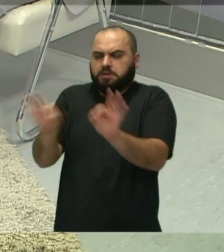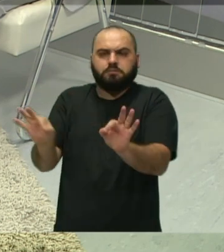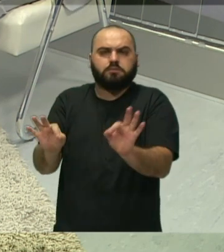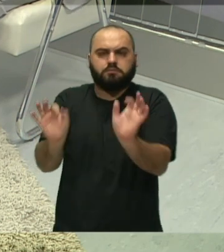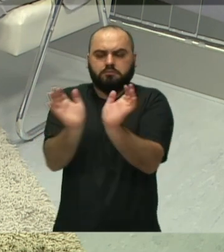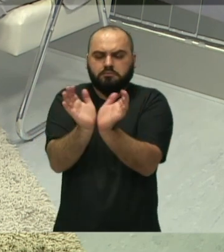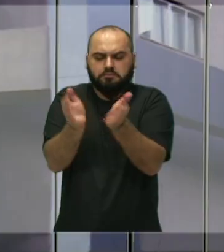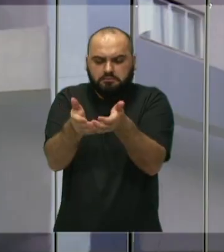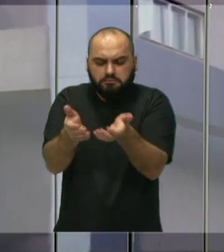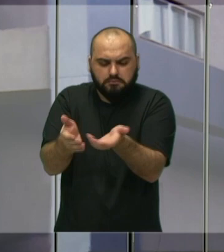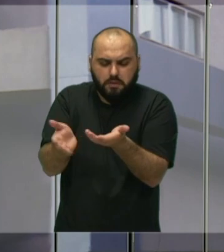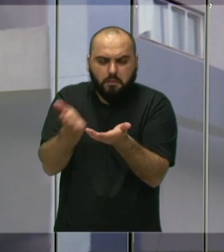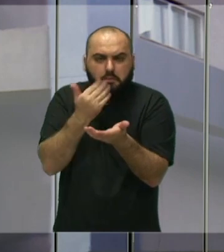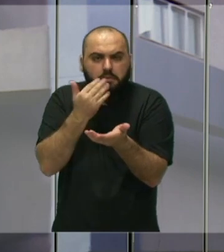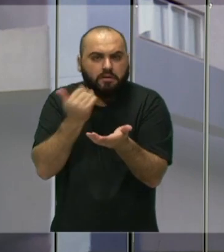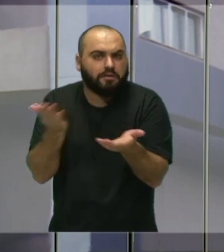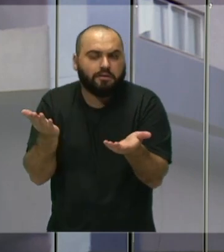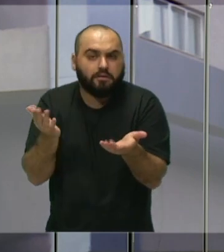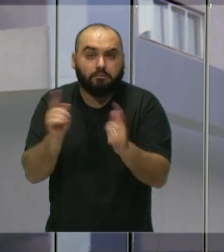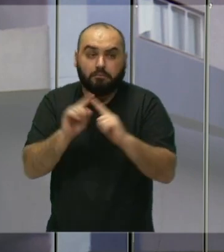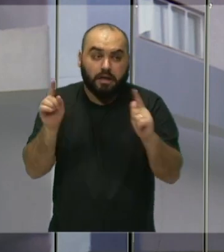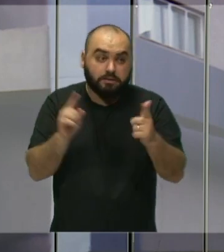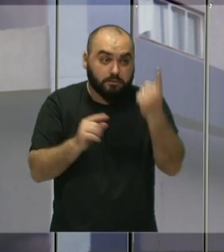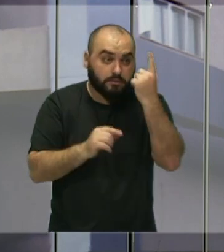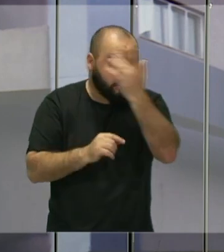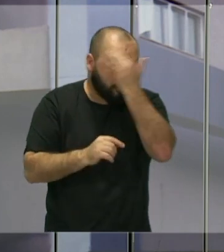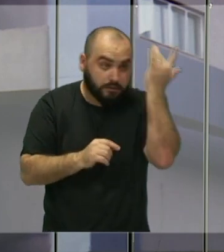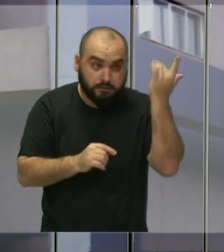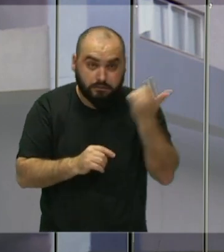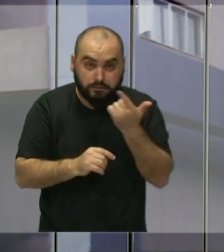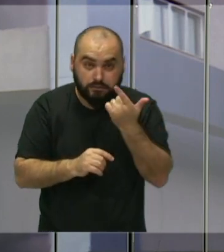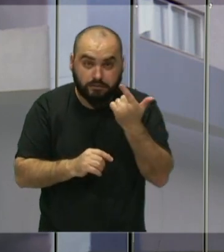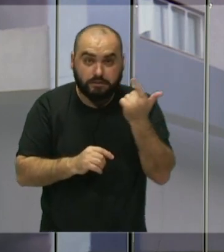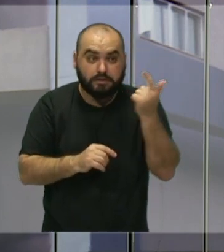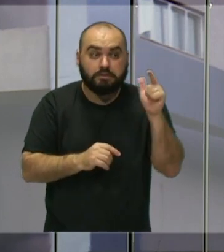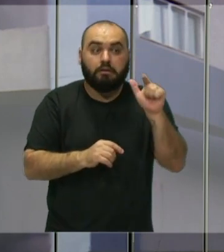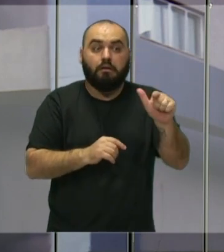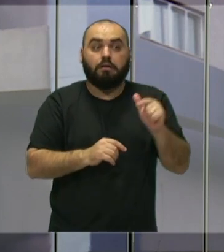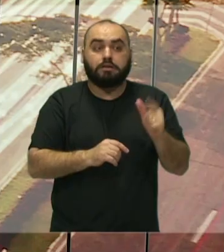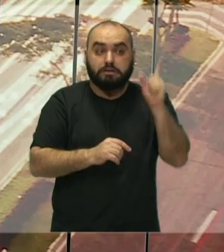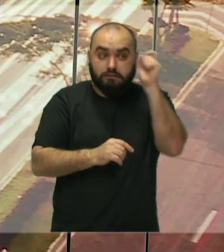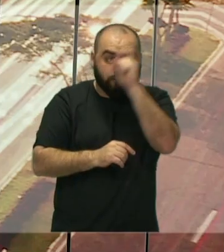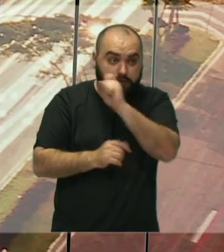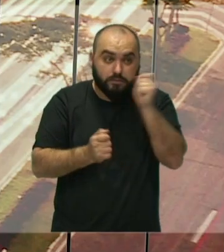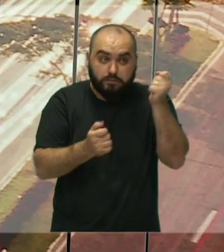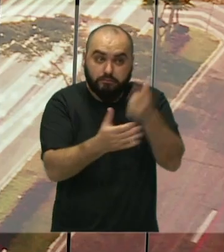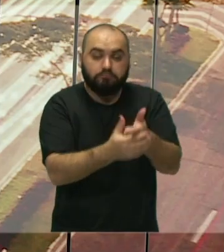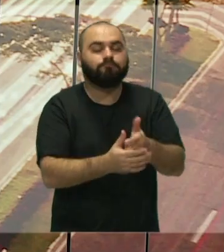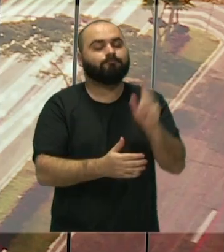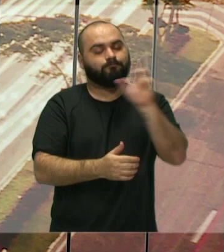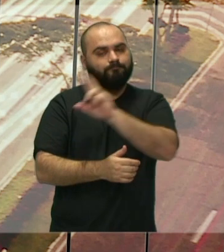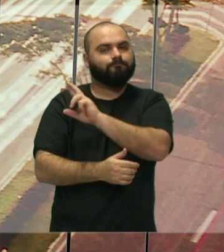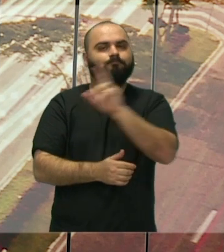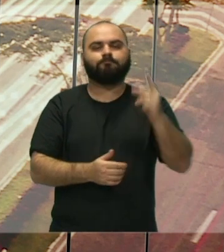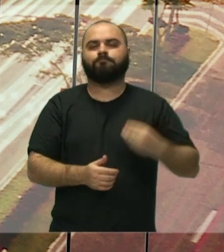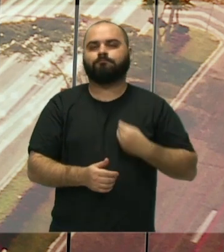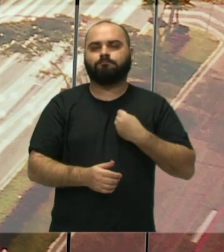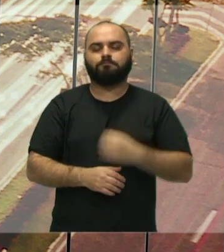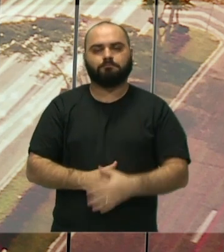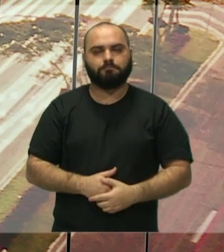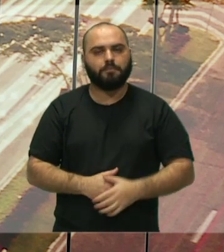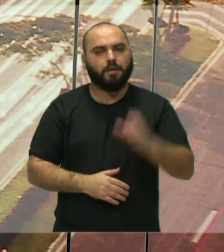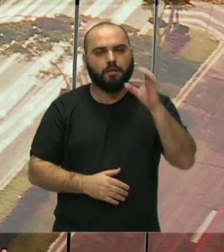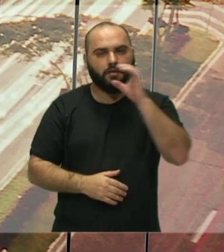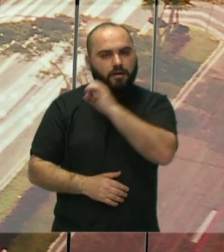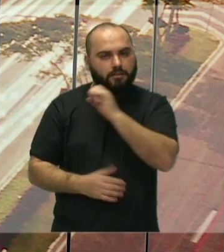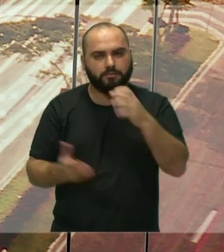de comida, mas que às vezes faz toda a diferença na vida de uma pessoa. Bom, nós temos que fazer mais um rápido intervalo,